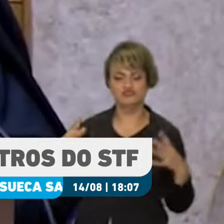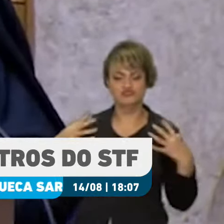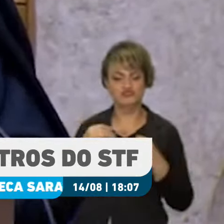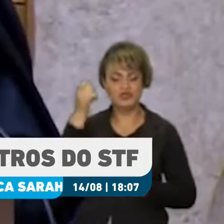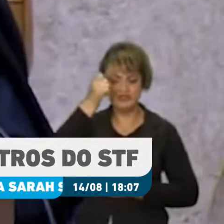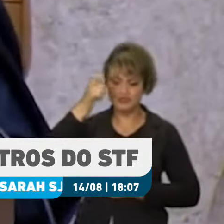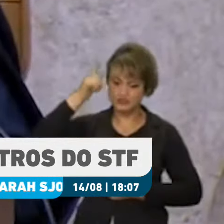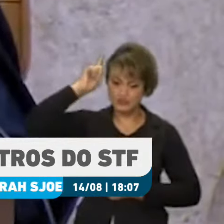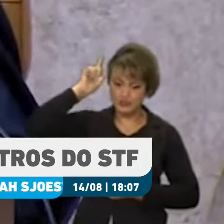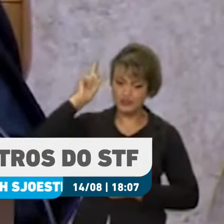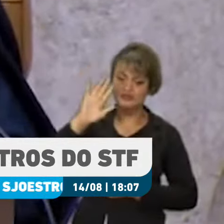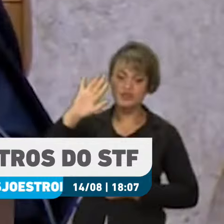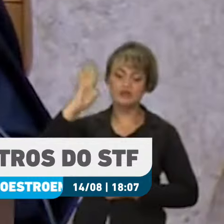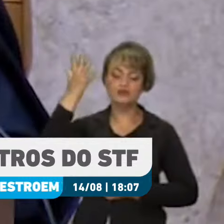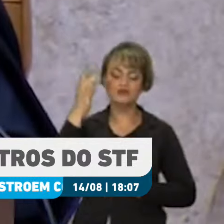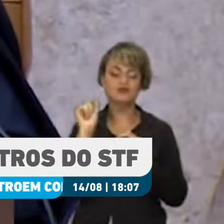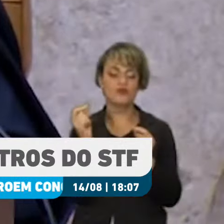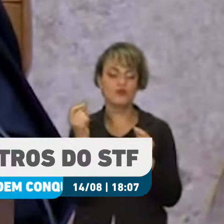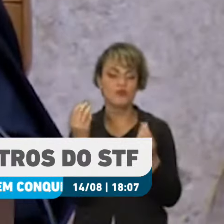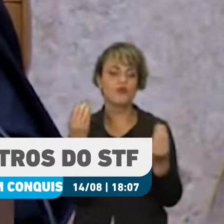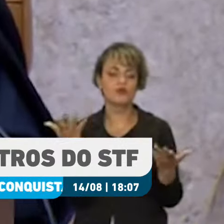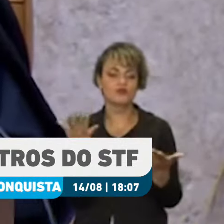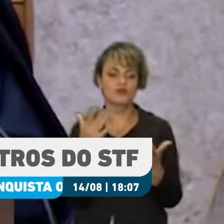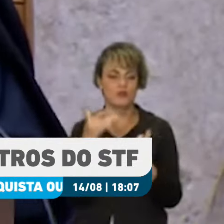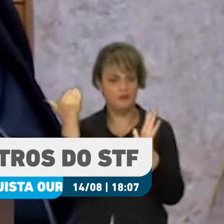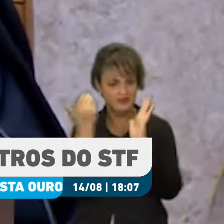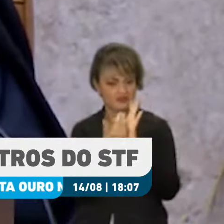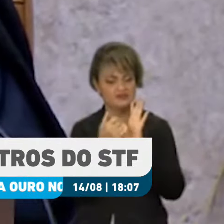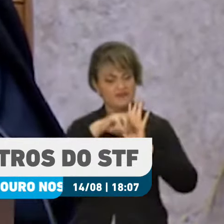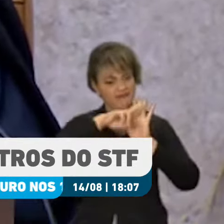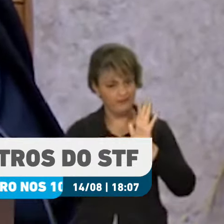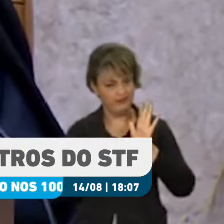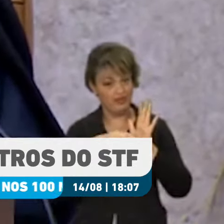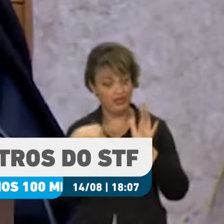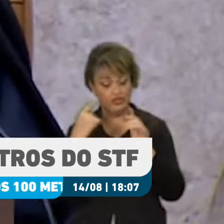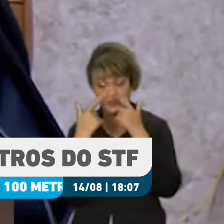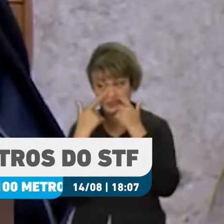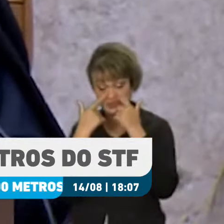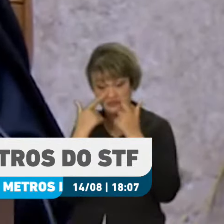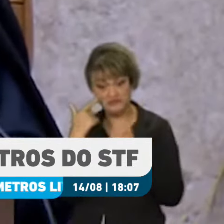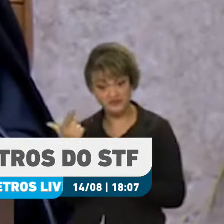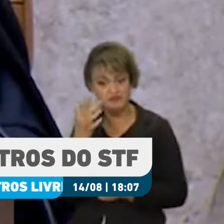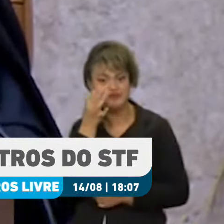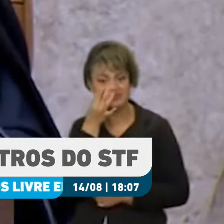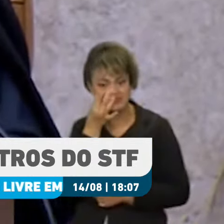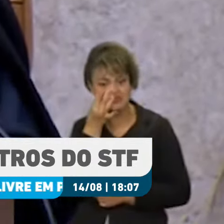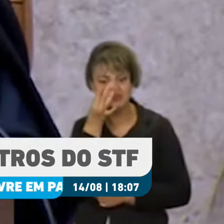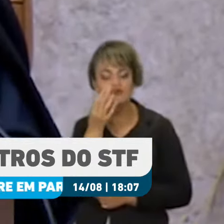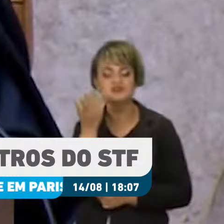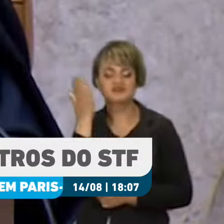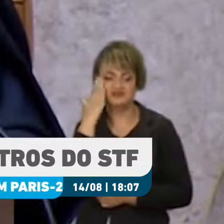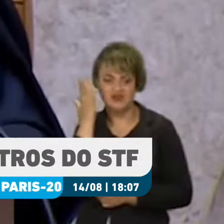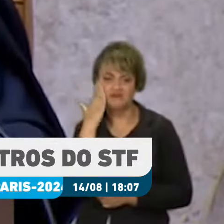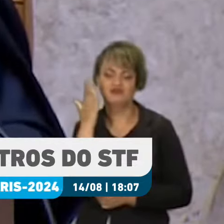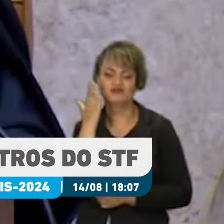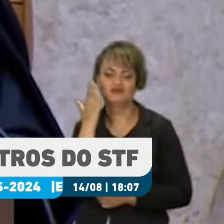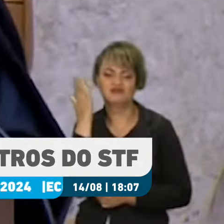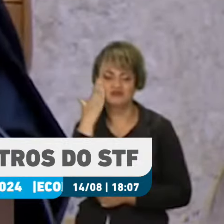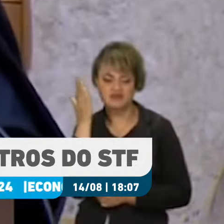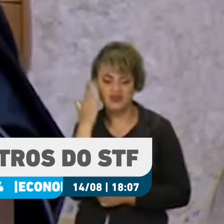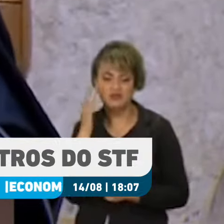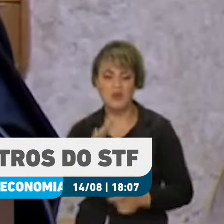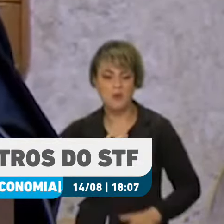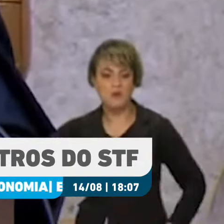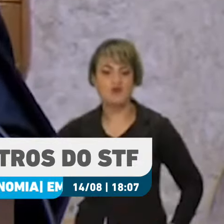se deram no cumprimento de dever e nós que o acompanhamos de perto sabemos o custo pessoal e a